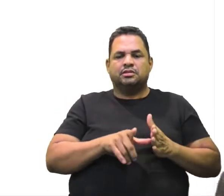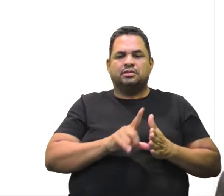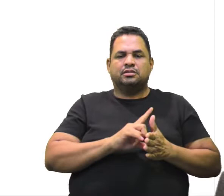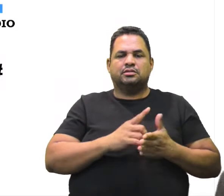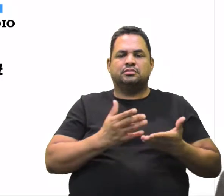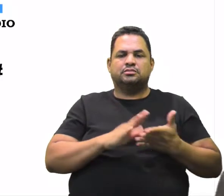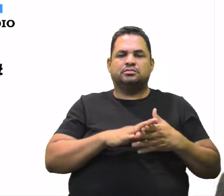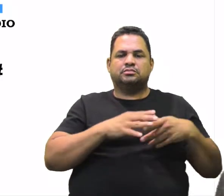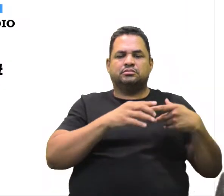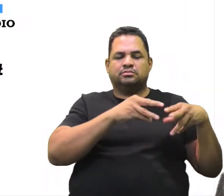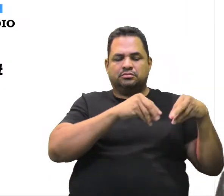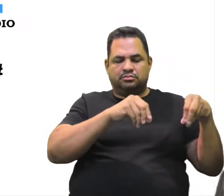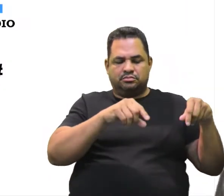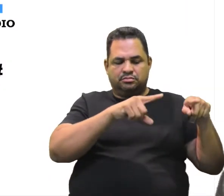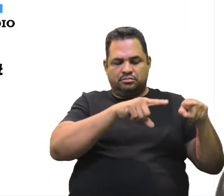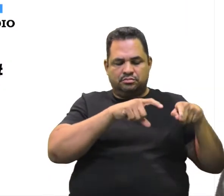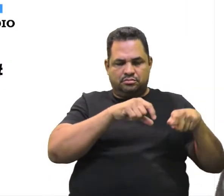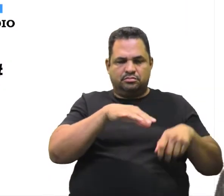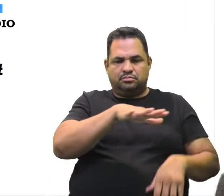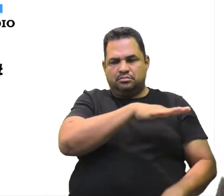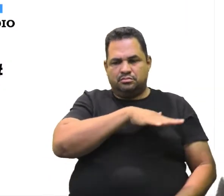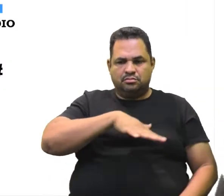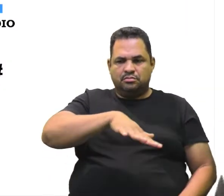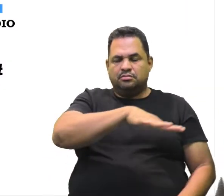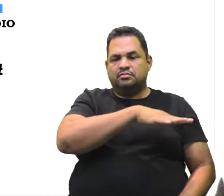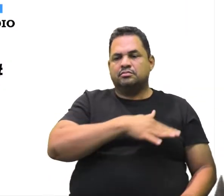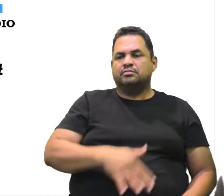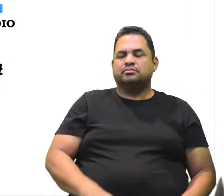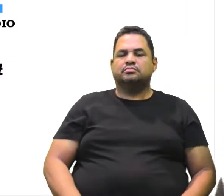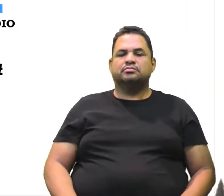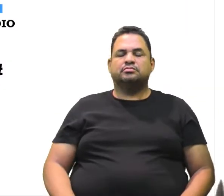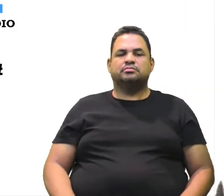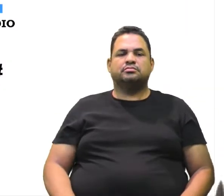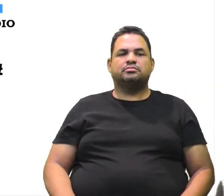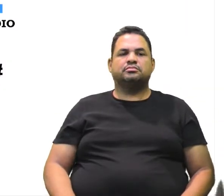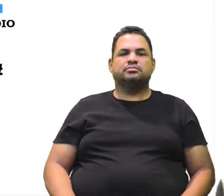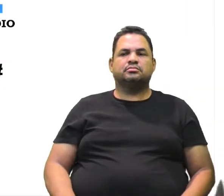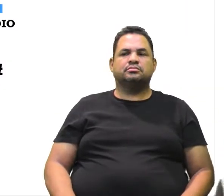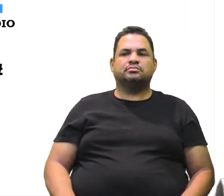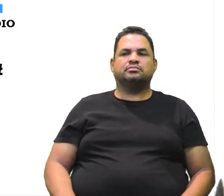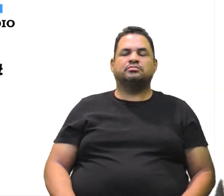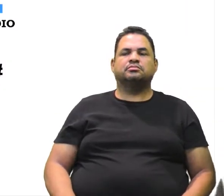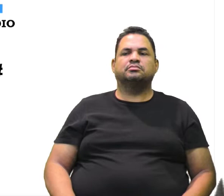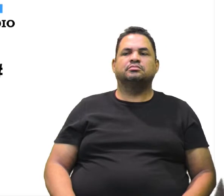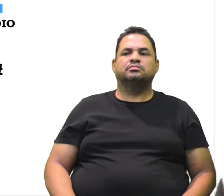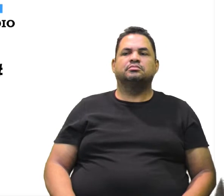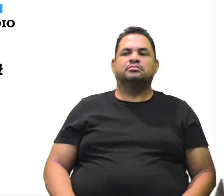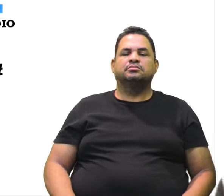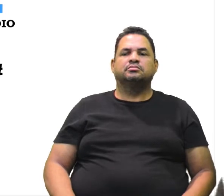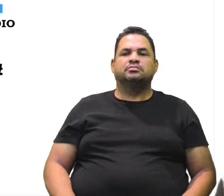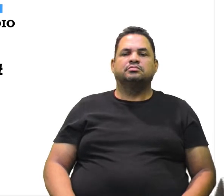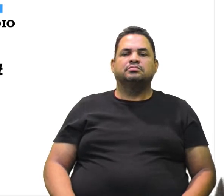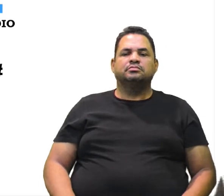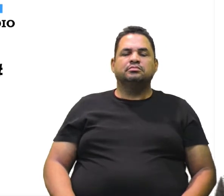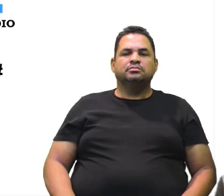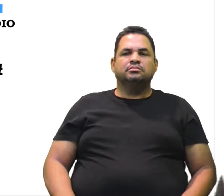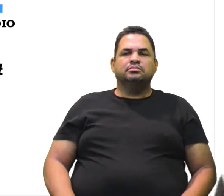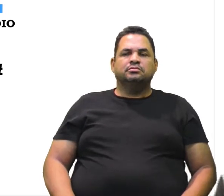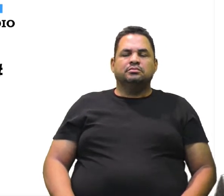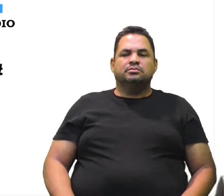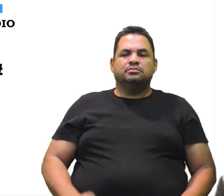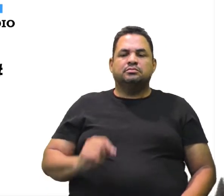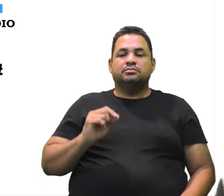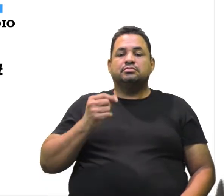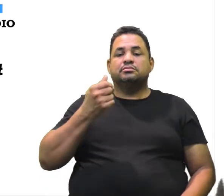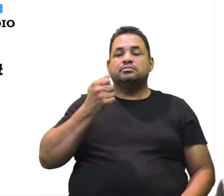da sua região. Tudo bem? Aqui, nesta outra questão do Enem, o que